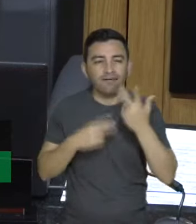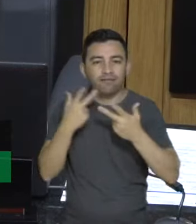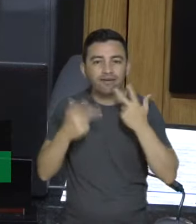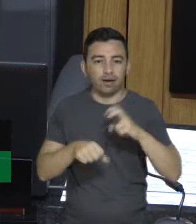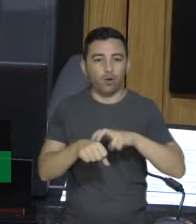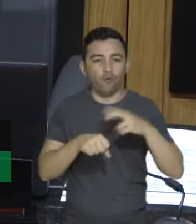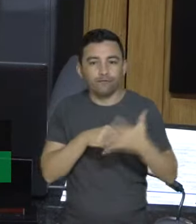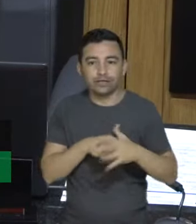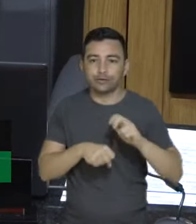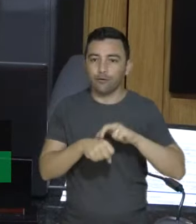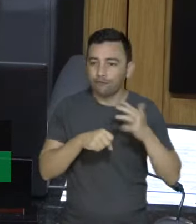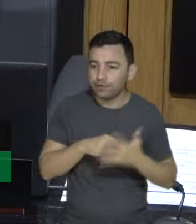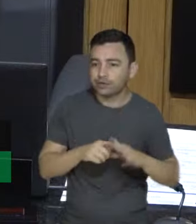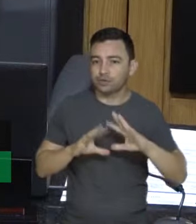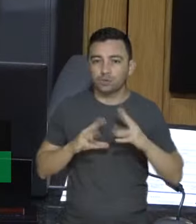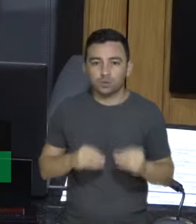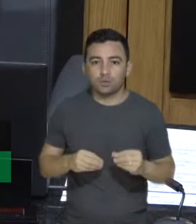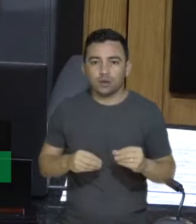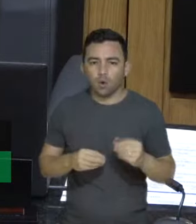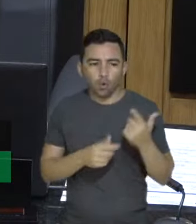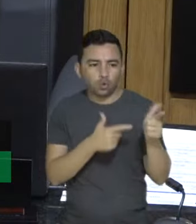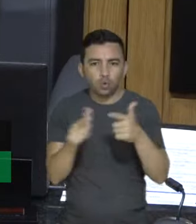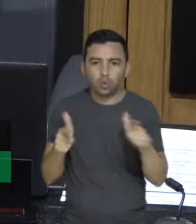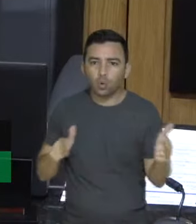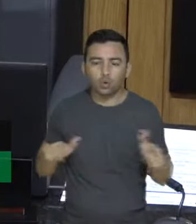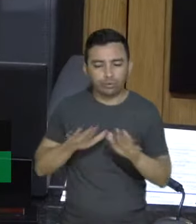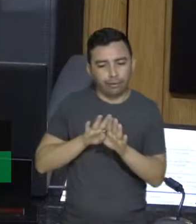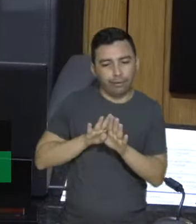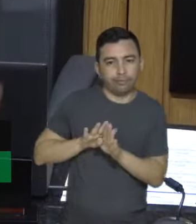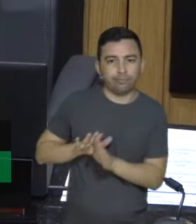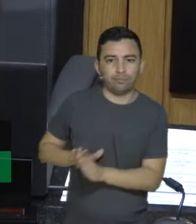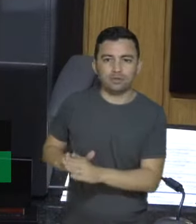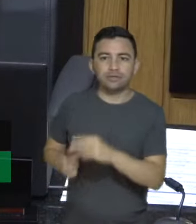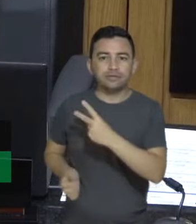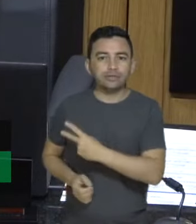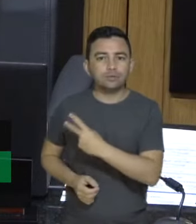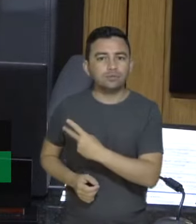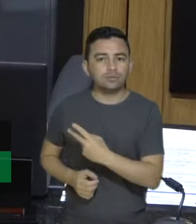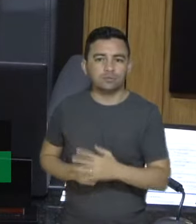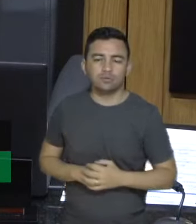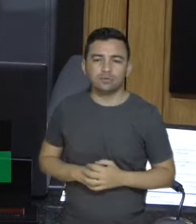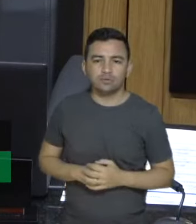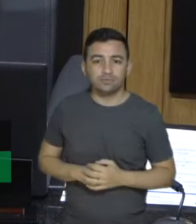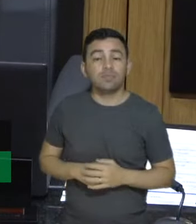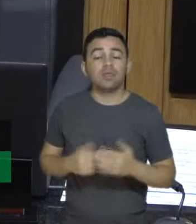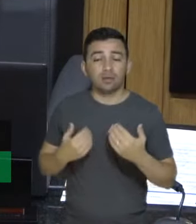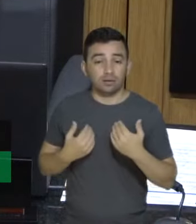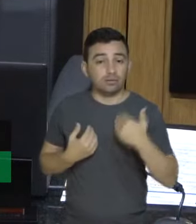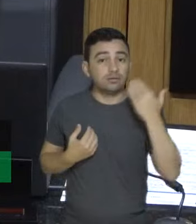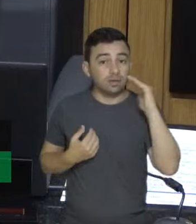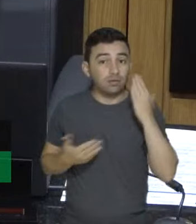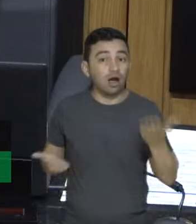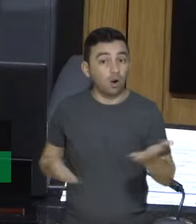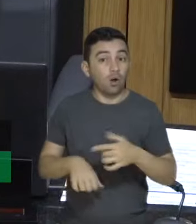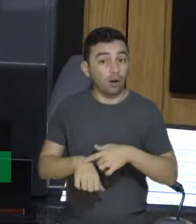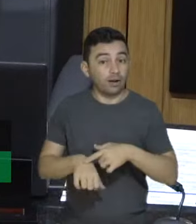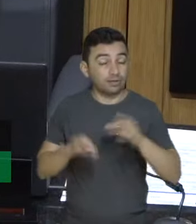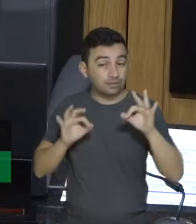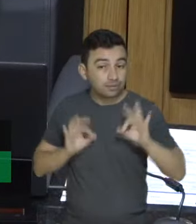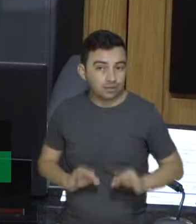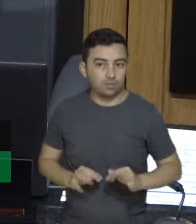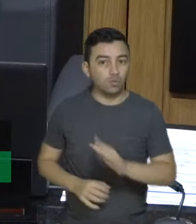E todas as demais situações acabavam ficando em segundo plano. Então, eu entendo que é um momento propício, o governador